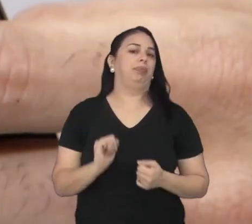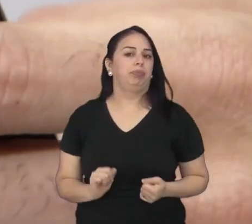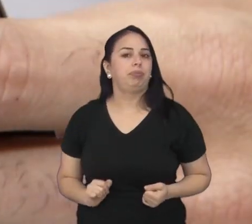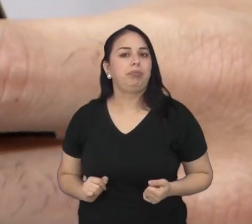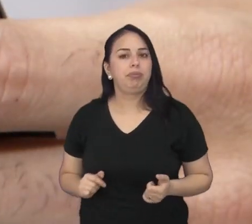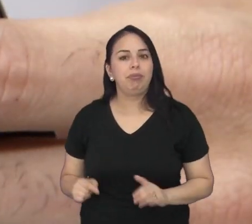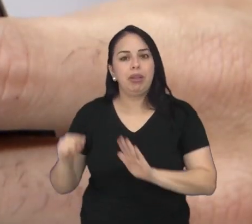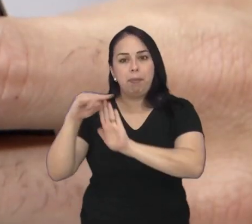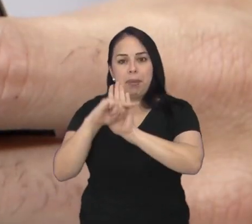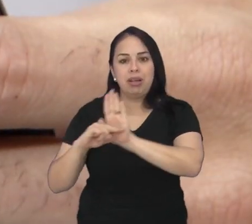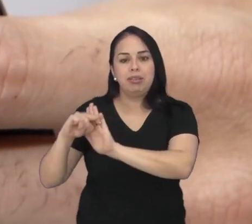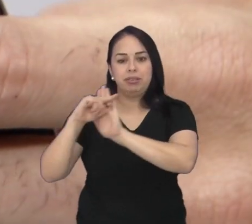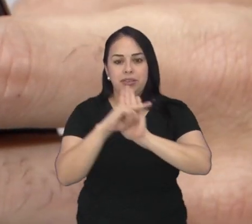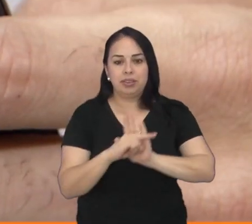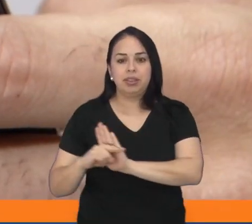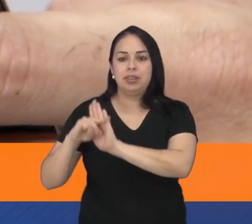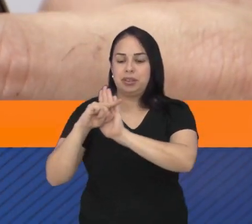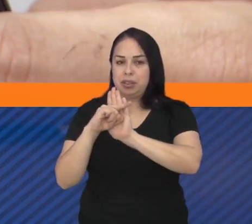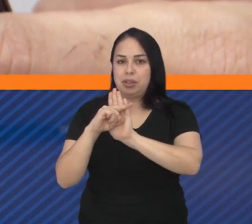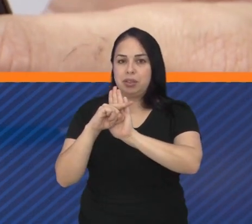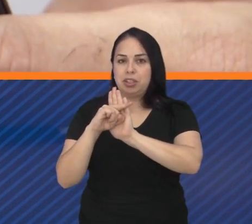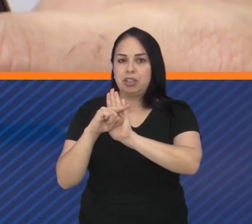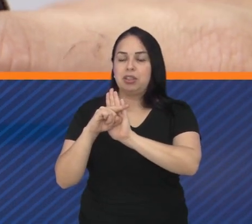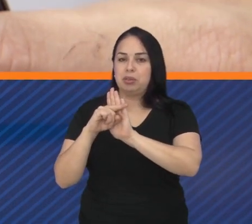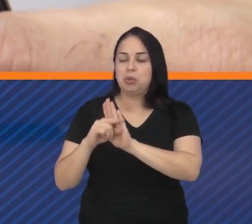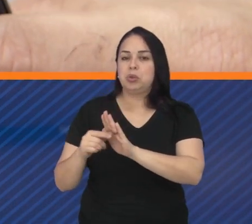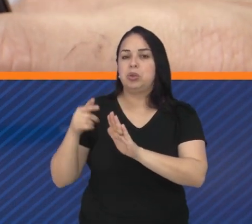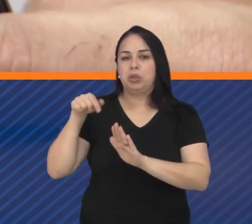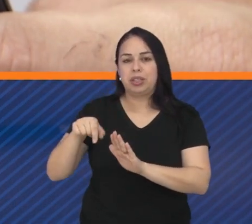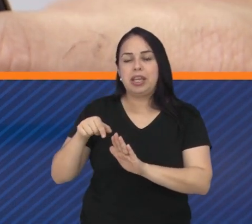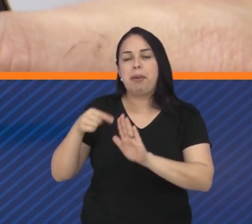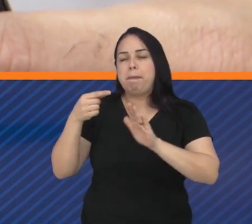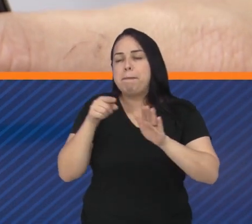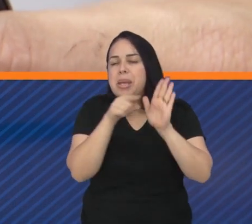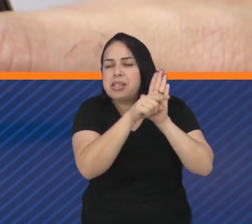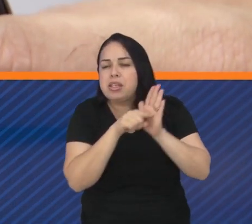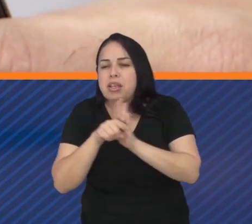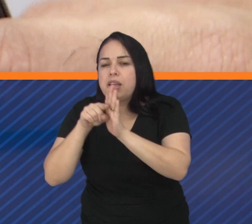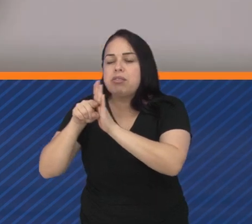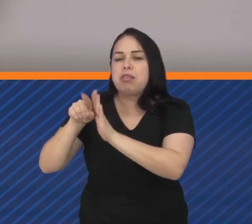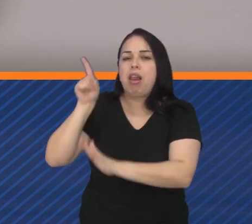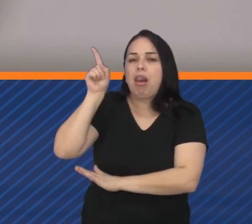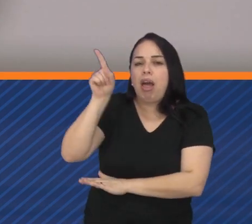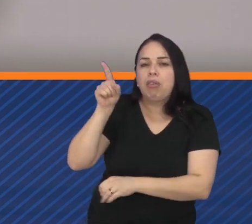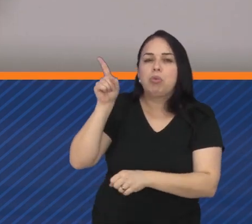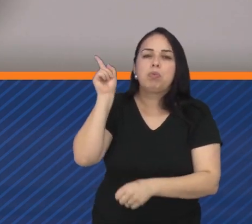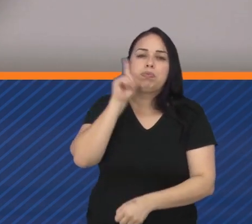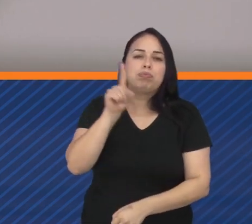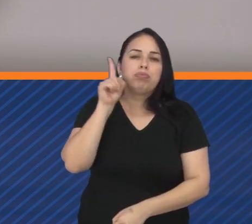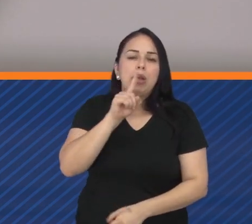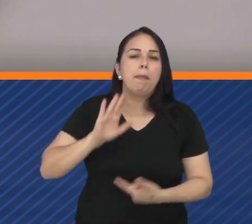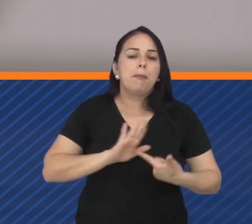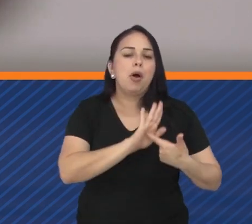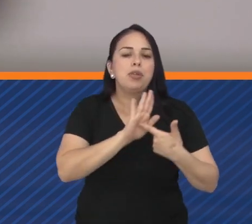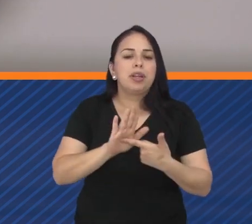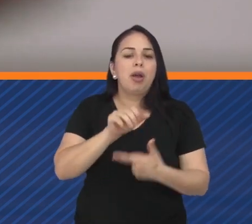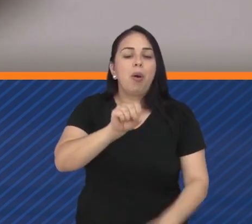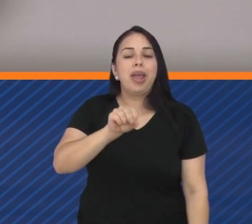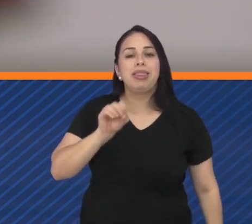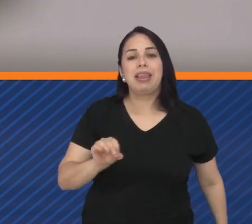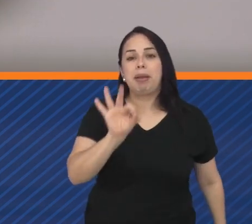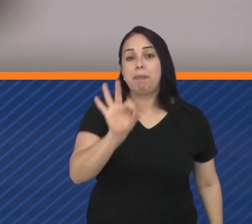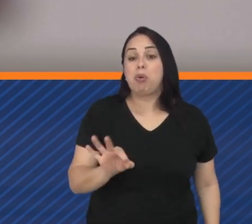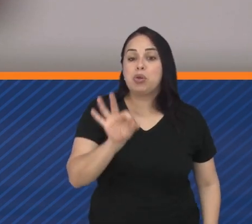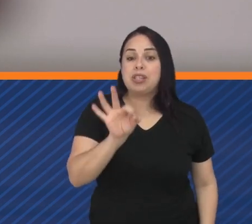preocupações. Levantamento realizado pelo Pew Research Center, laboratório de pesquisas em Washington, apontou que mais